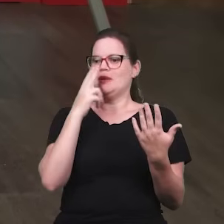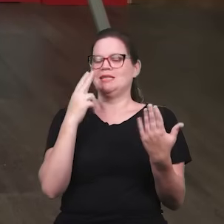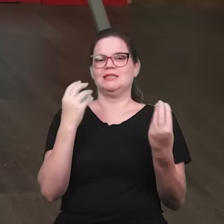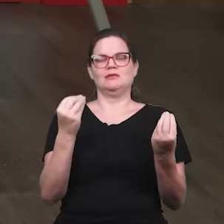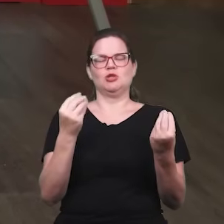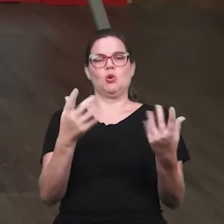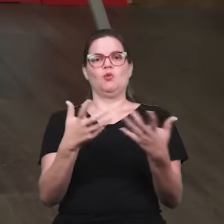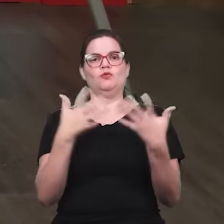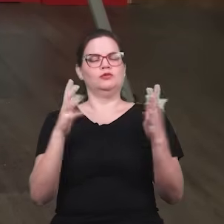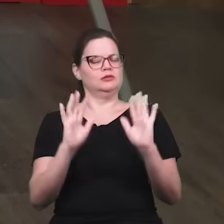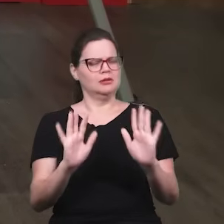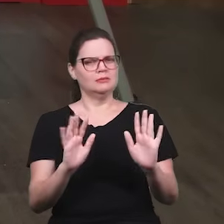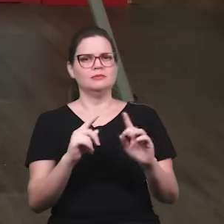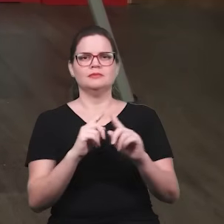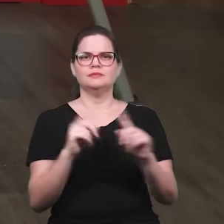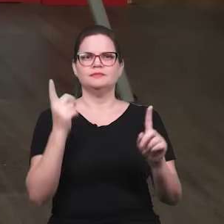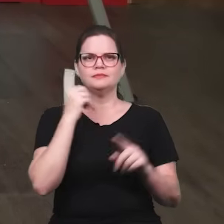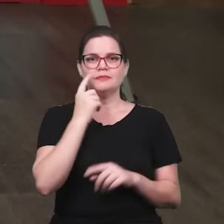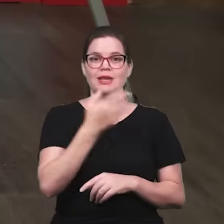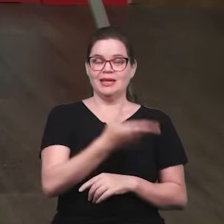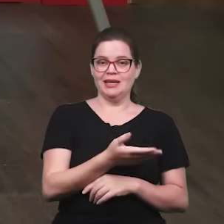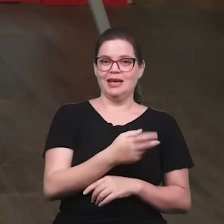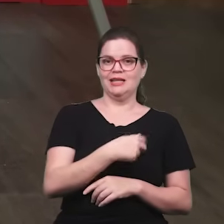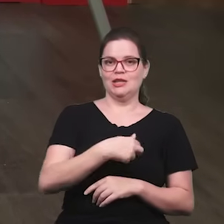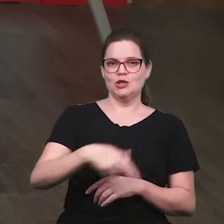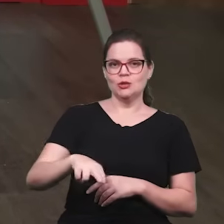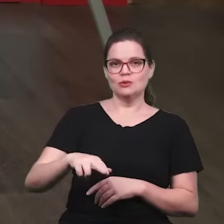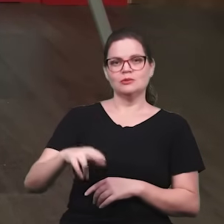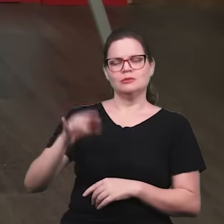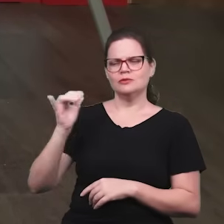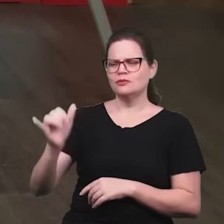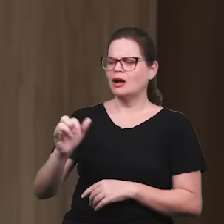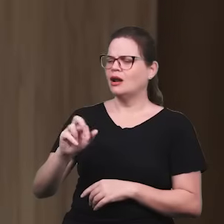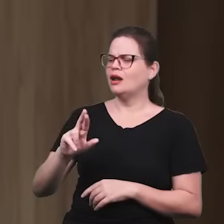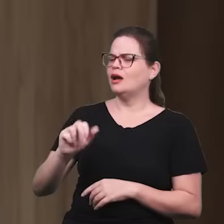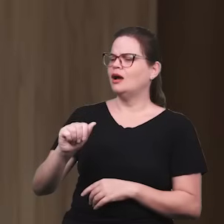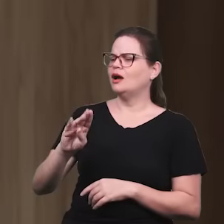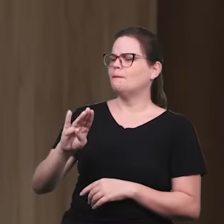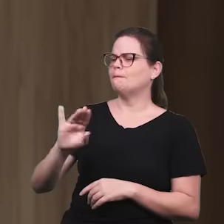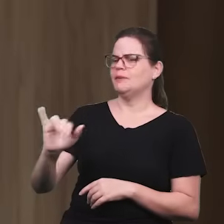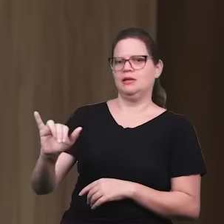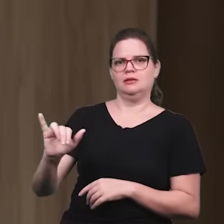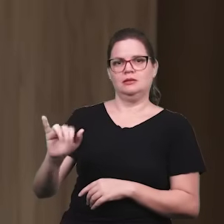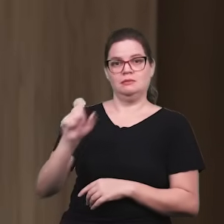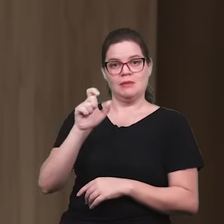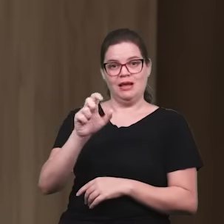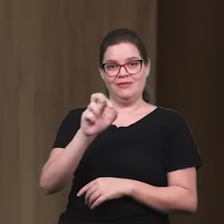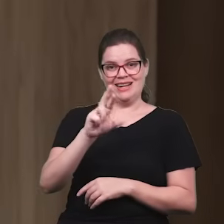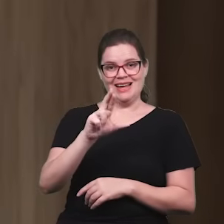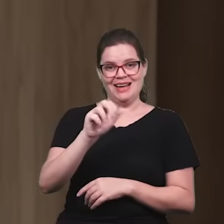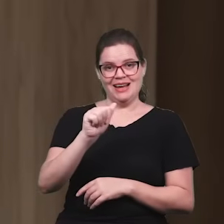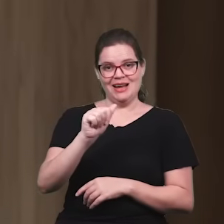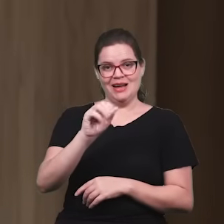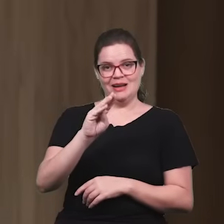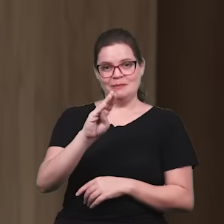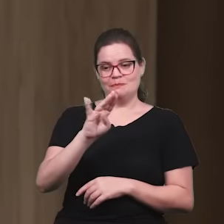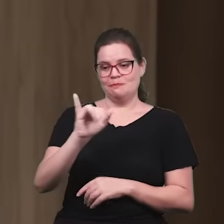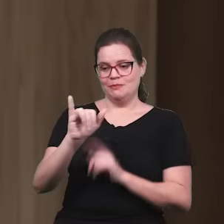dirige a Jesus chamando de Rabi. A palavra Rabi, ela é derivada de um